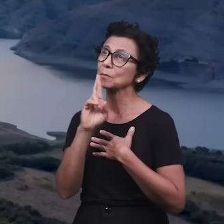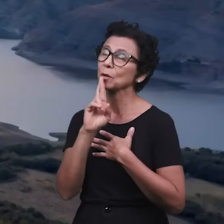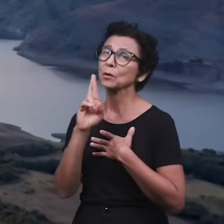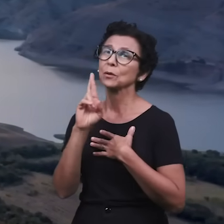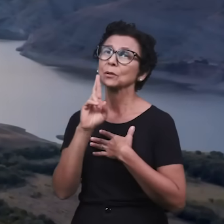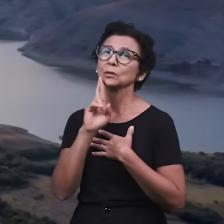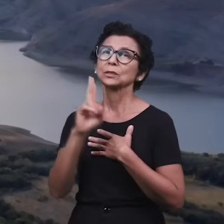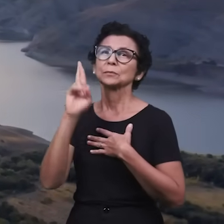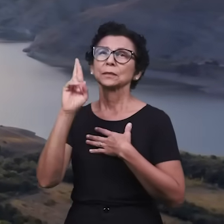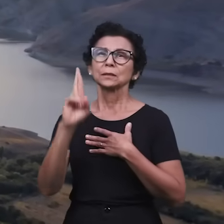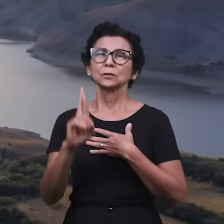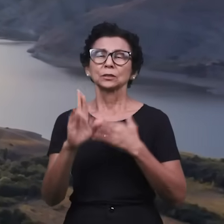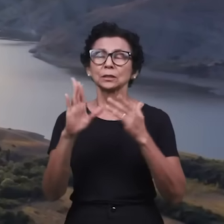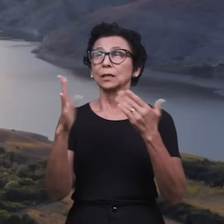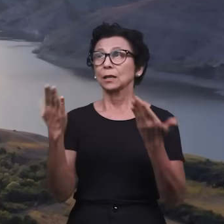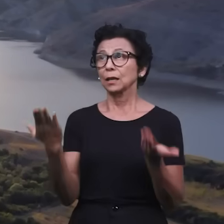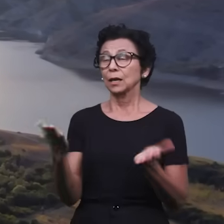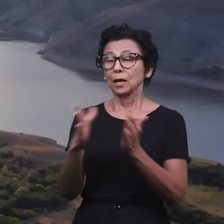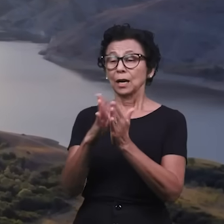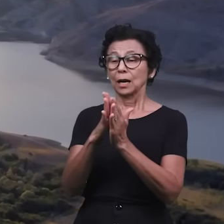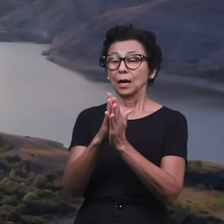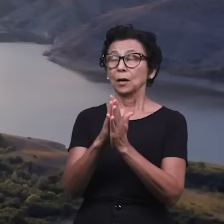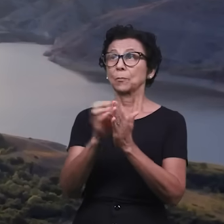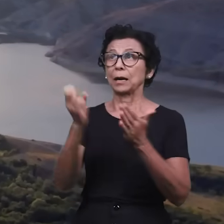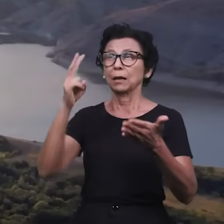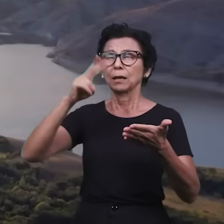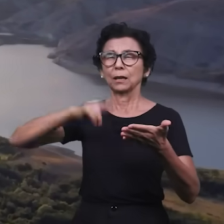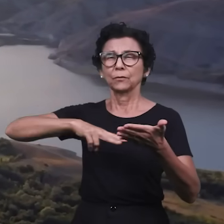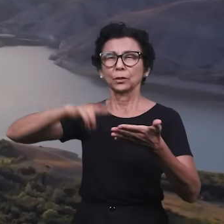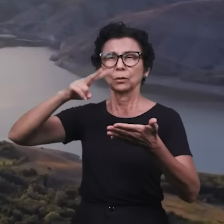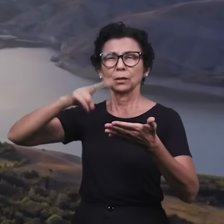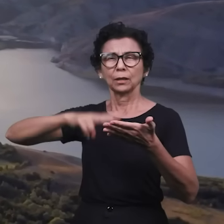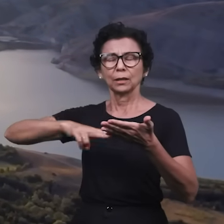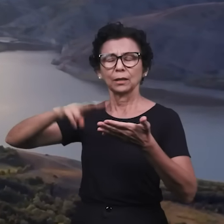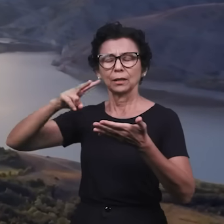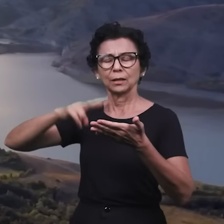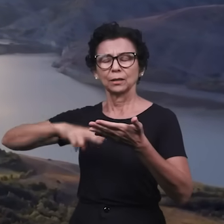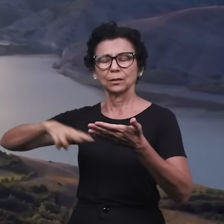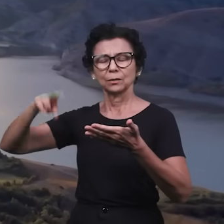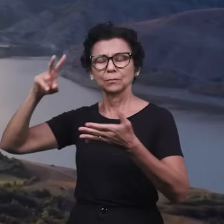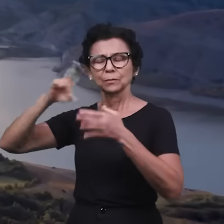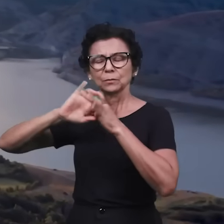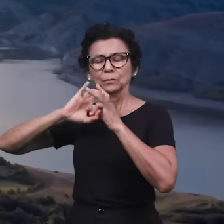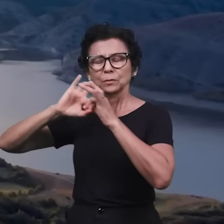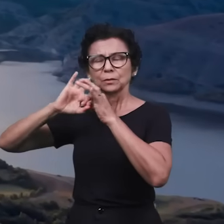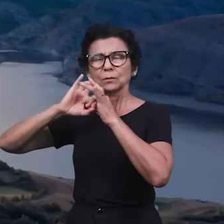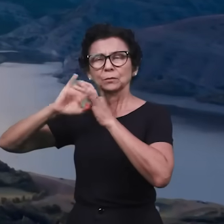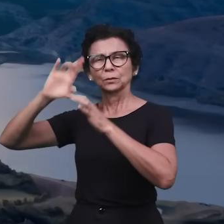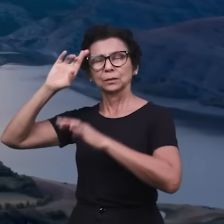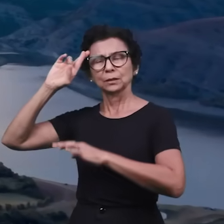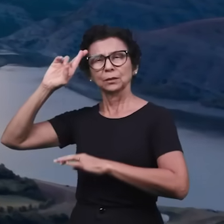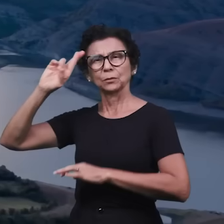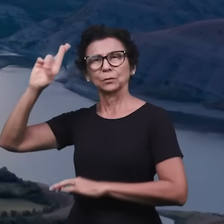a minha meditação eleva a Ti.